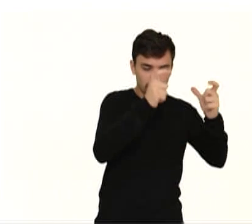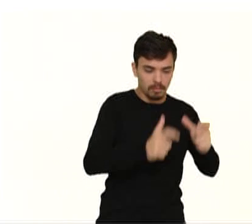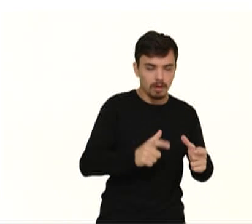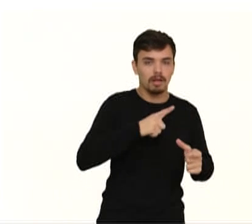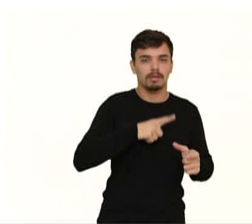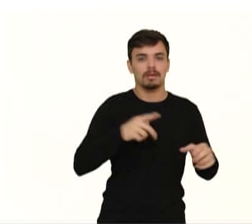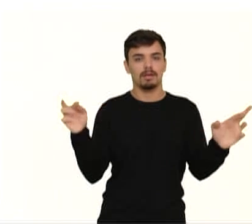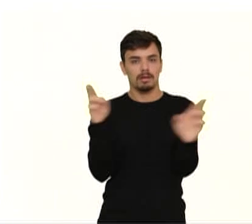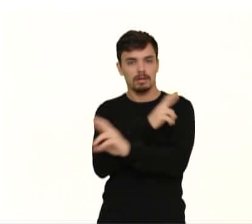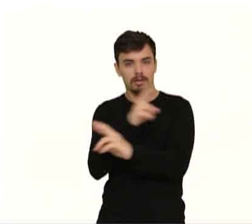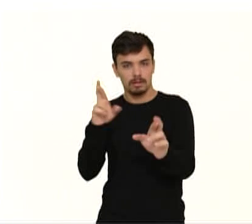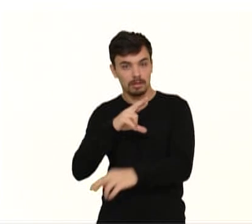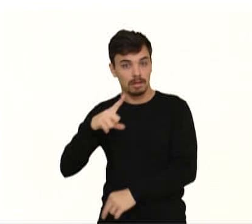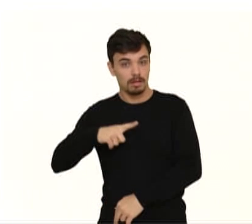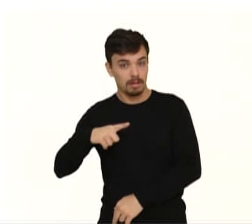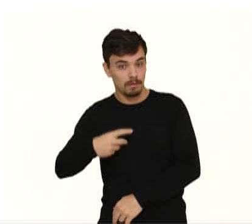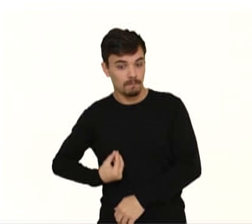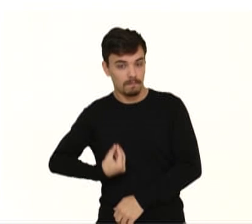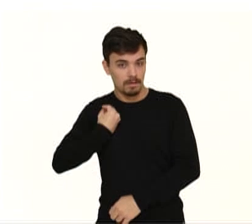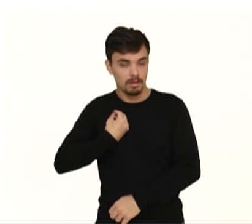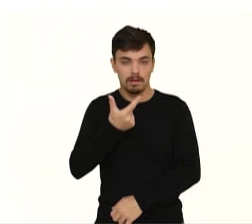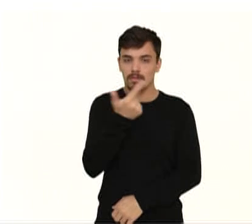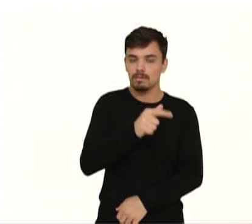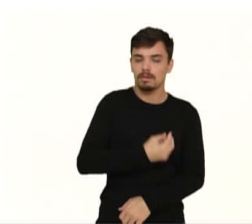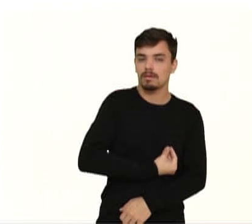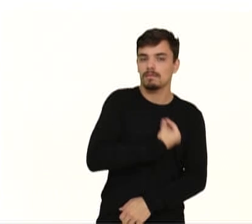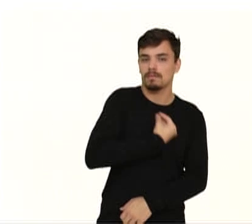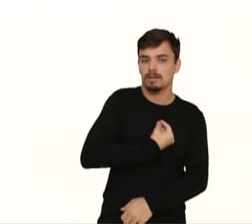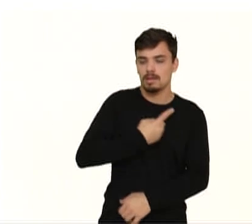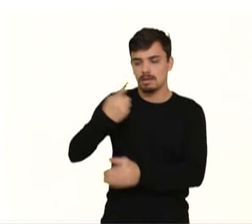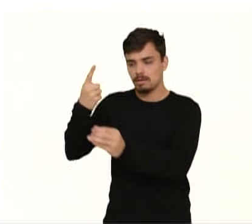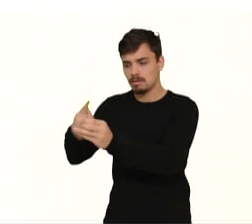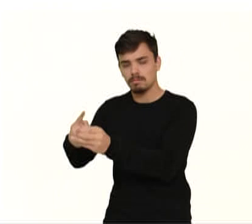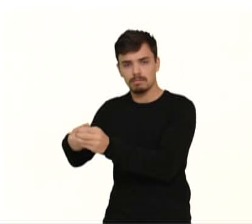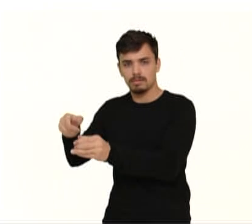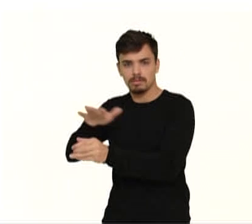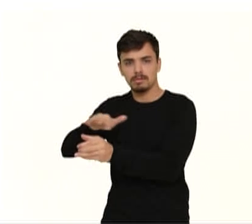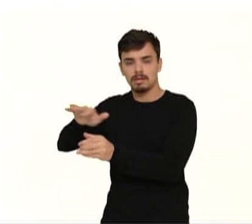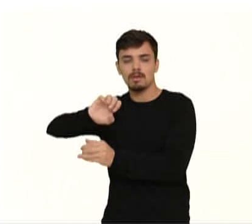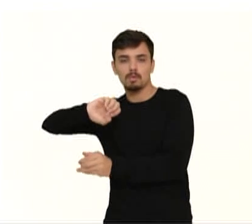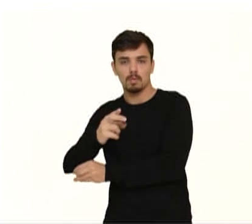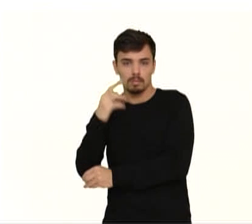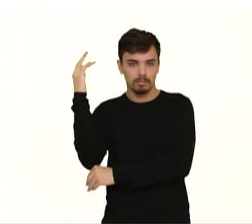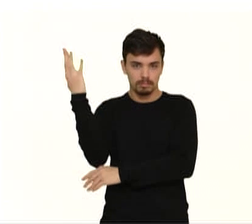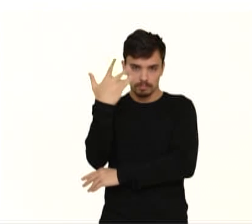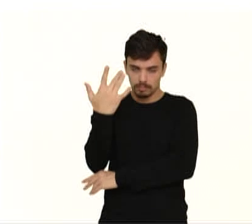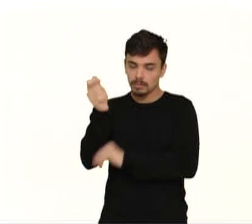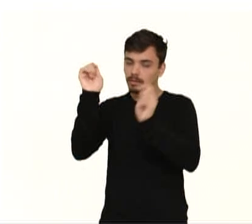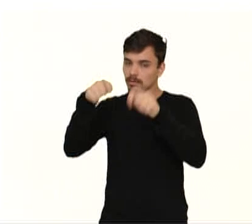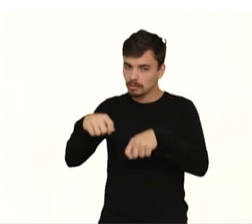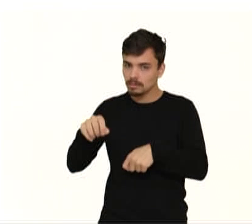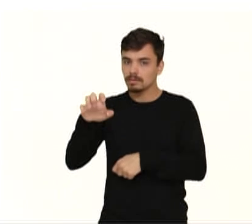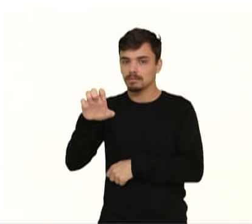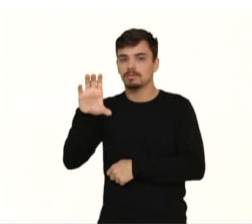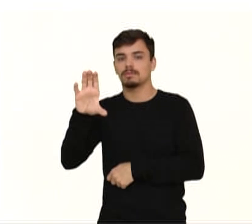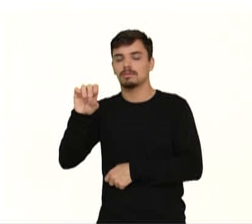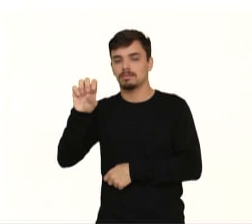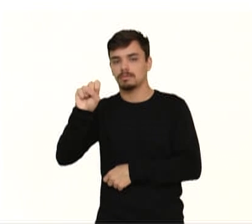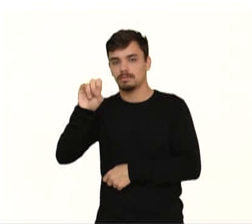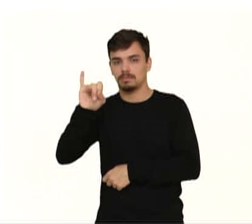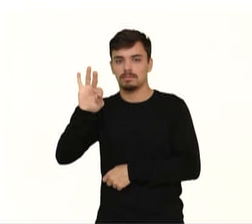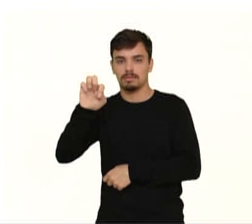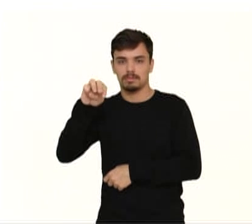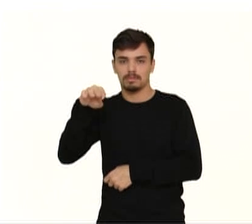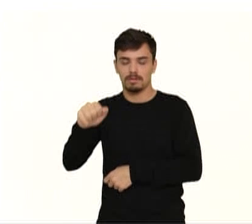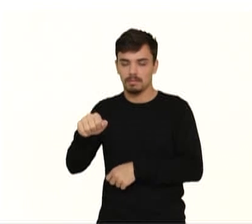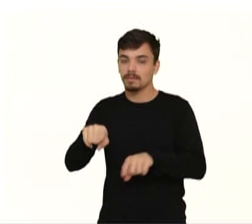entre fatores bióticos e abióticos, seja ele natural ou urbano, tá? Então, pode ser considerado ecossistema, inclusive os ambientes